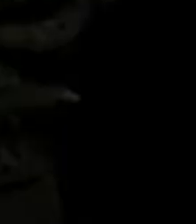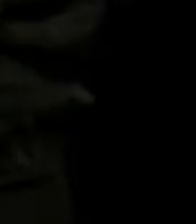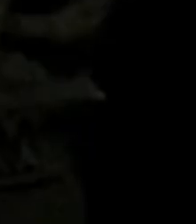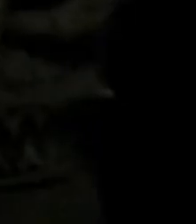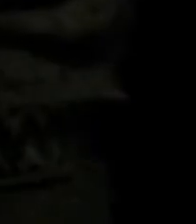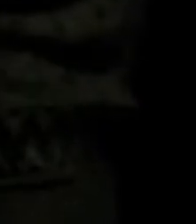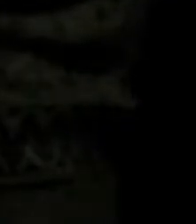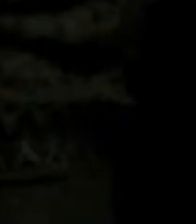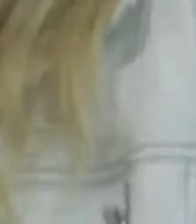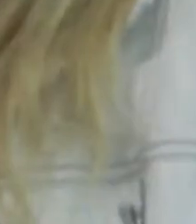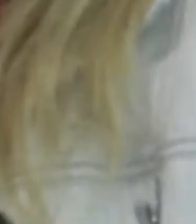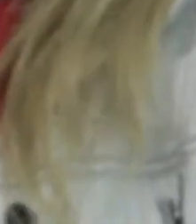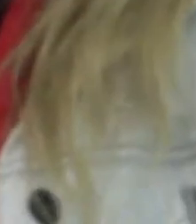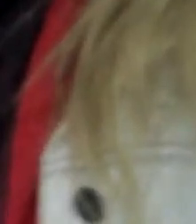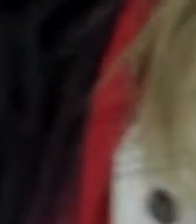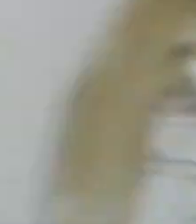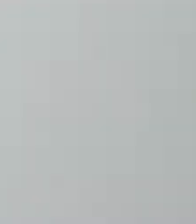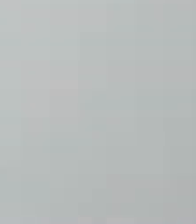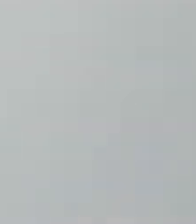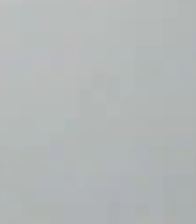né?